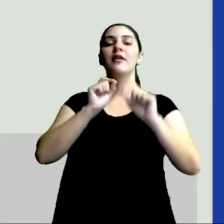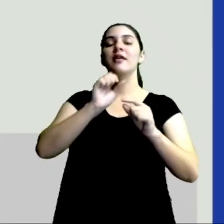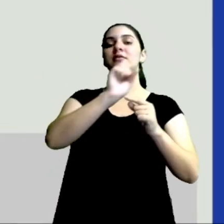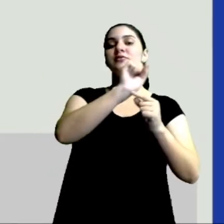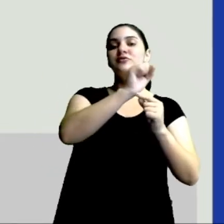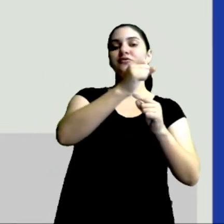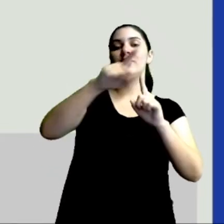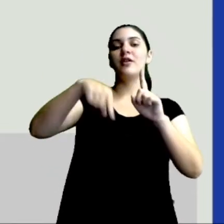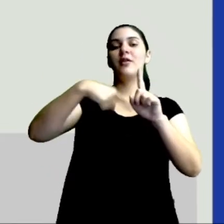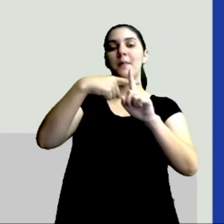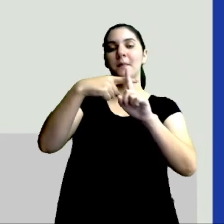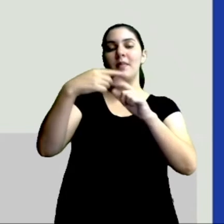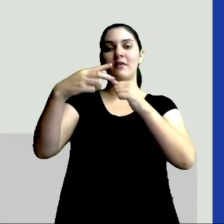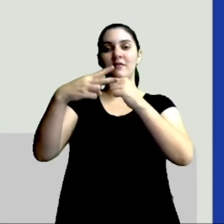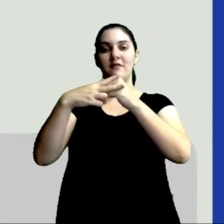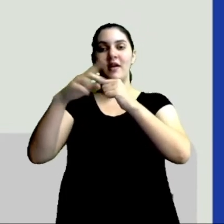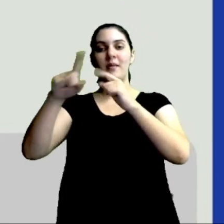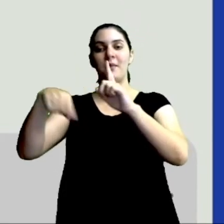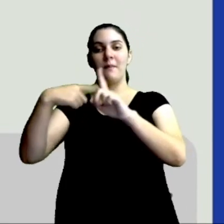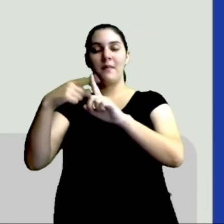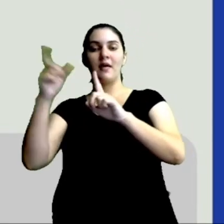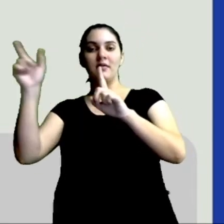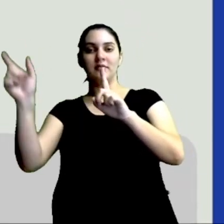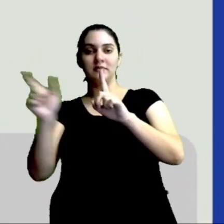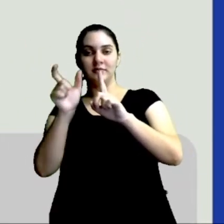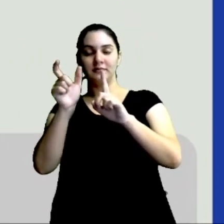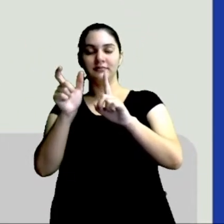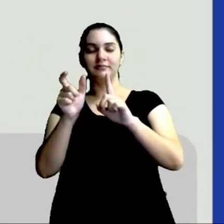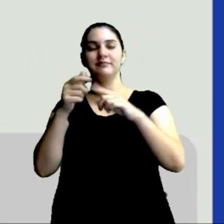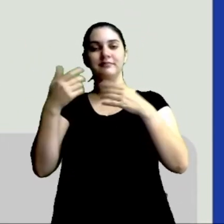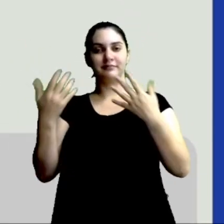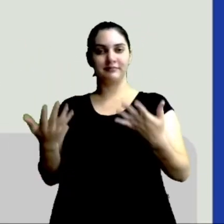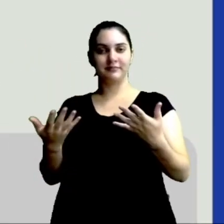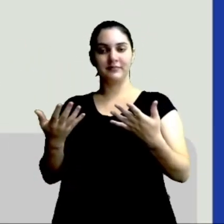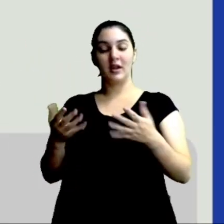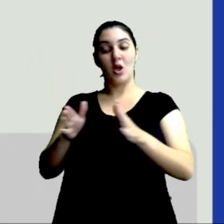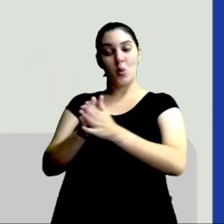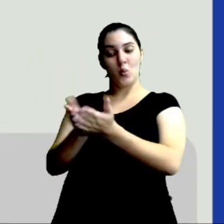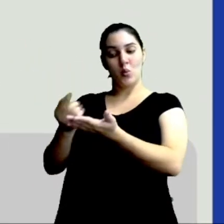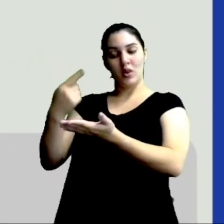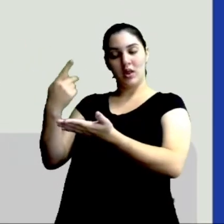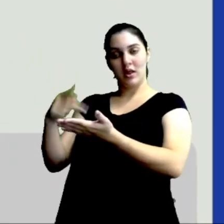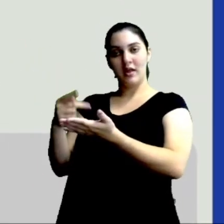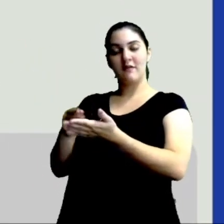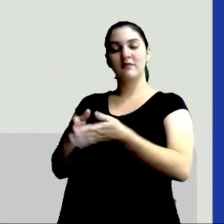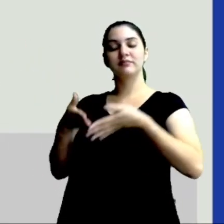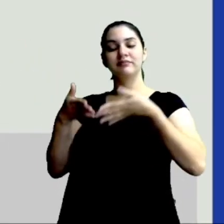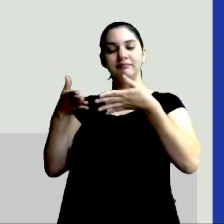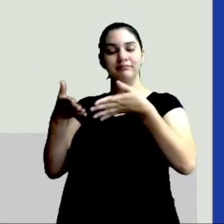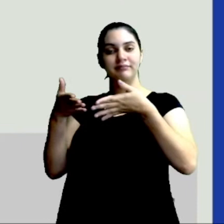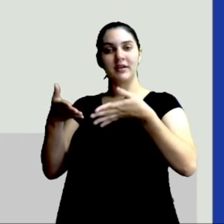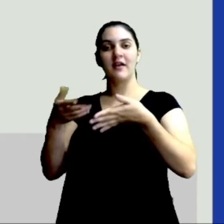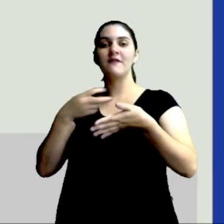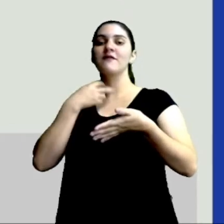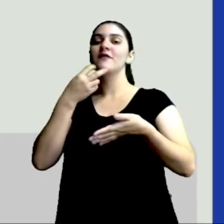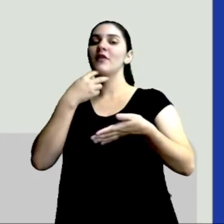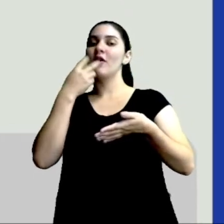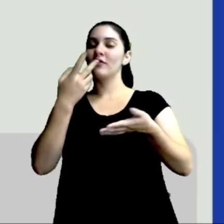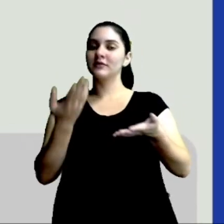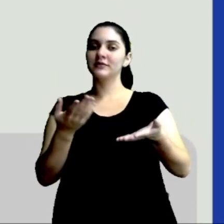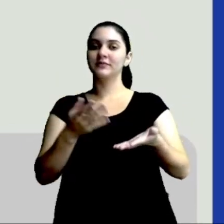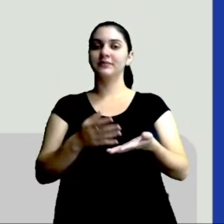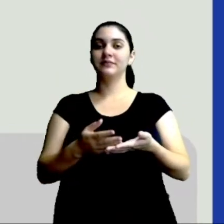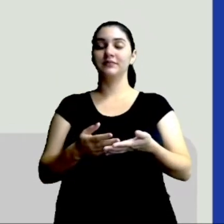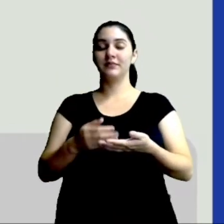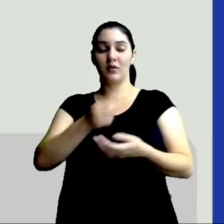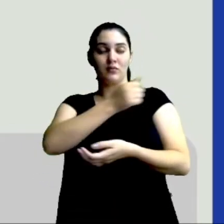ali a preposição uau, tá? Esse livro foi dedicado a vós. Os alunos vieram